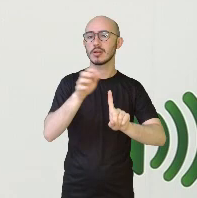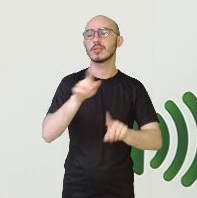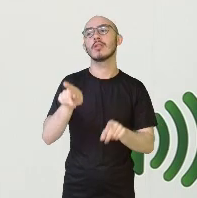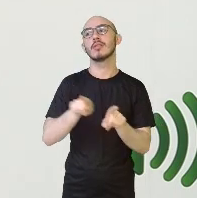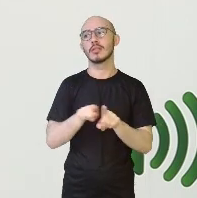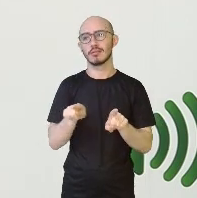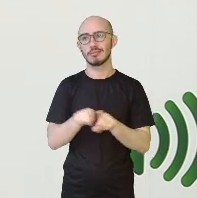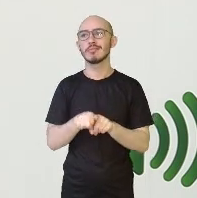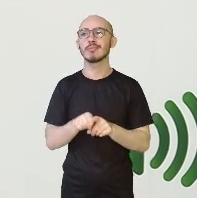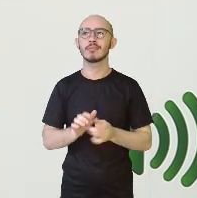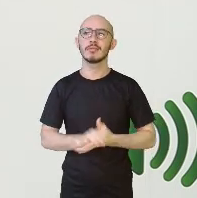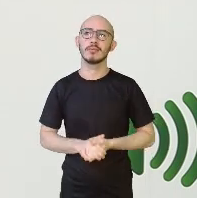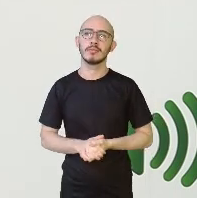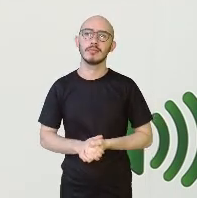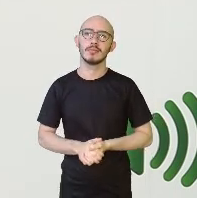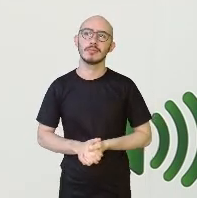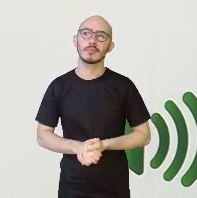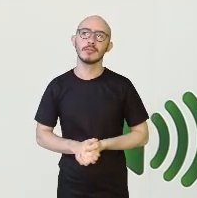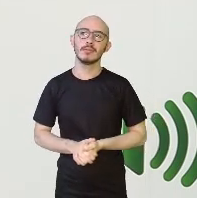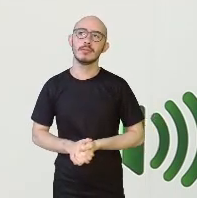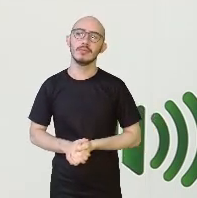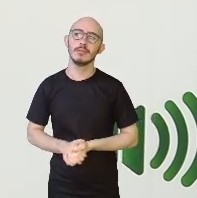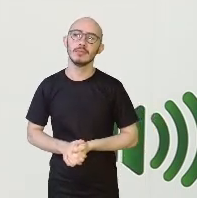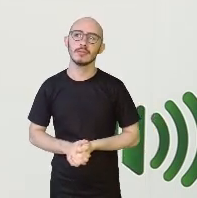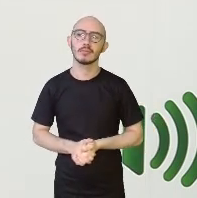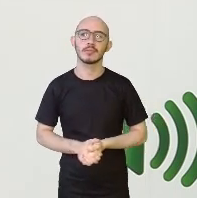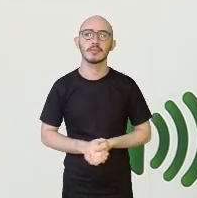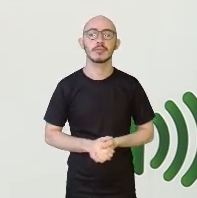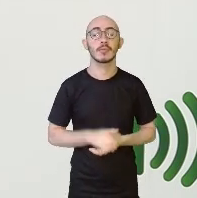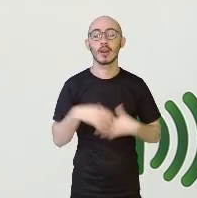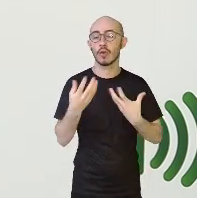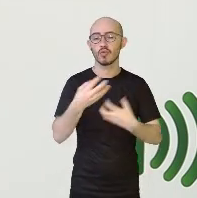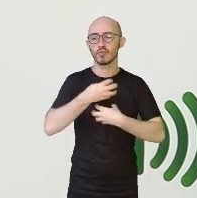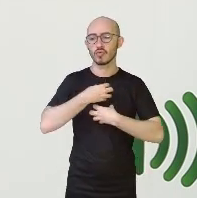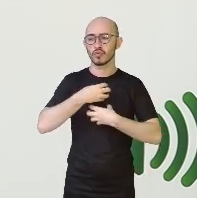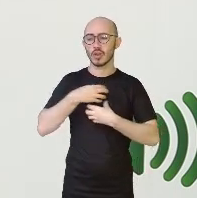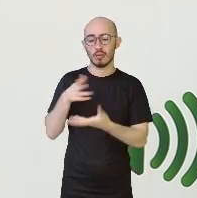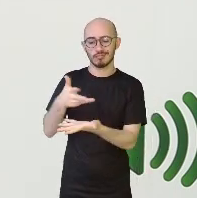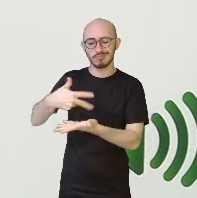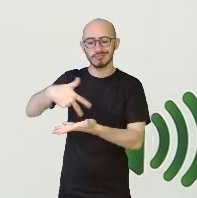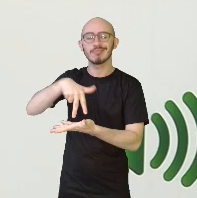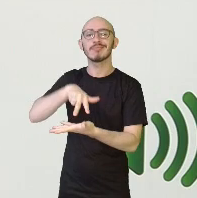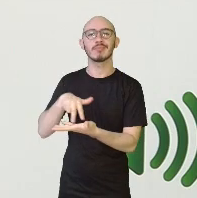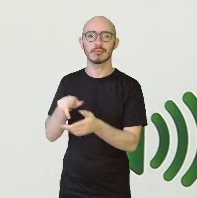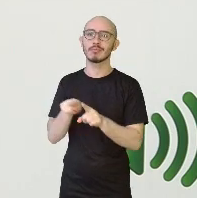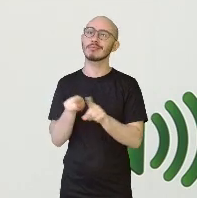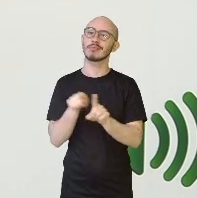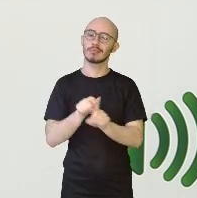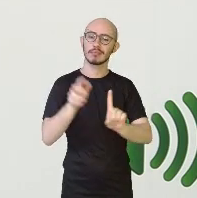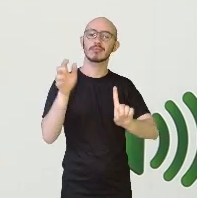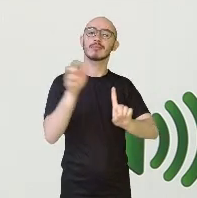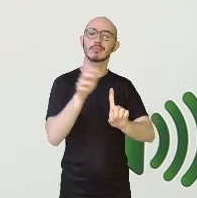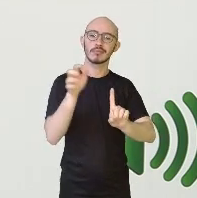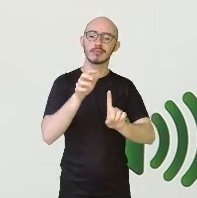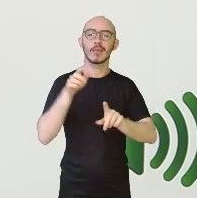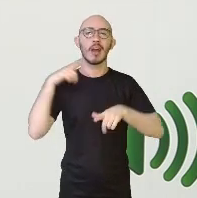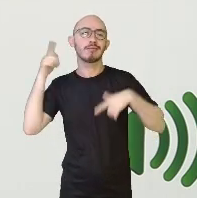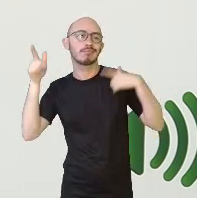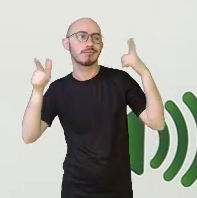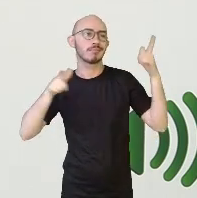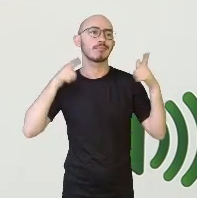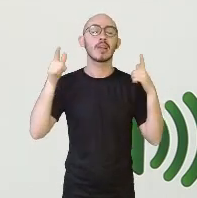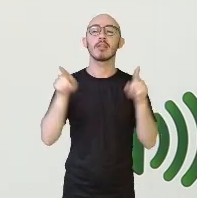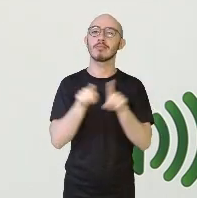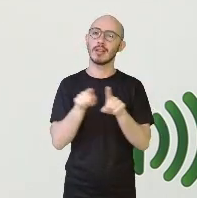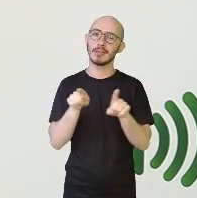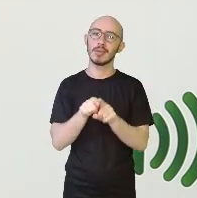passos do frevo. Pois é, a forma como eles dançavam, o jeito como eles se divertiam,